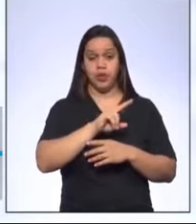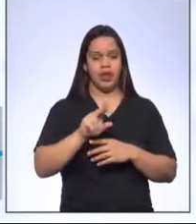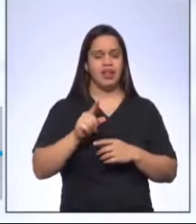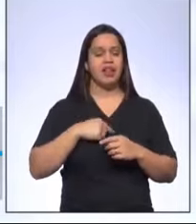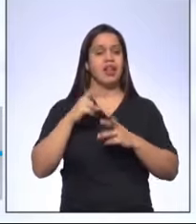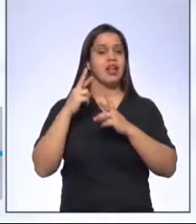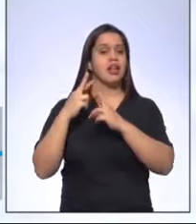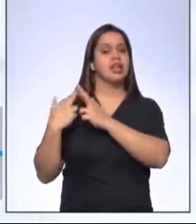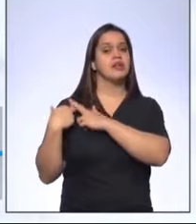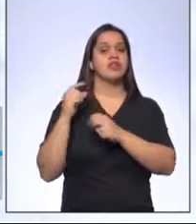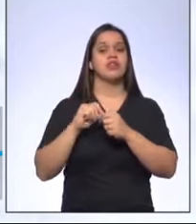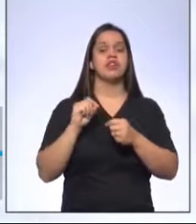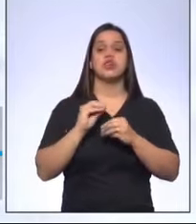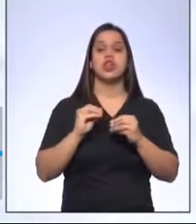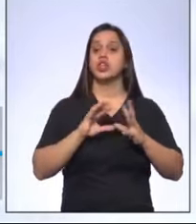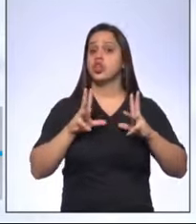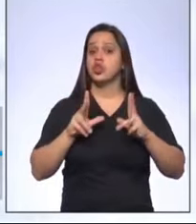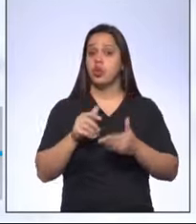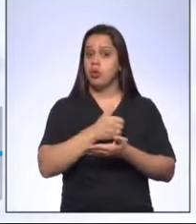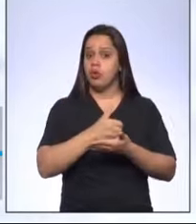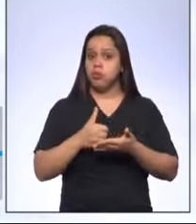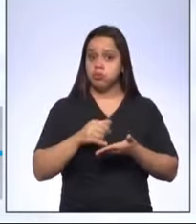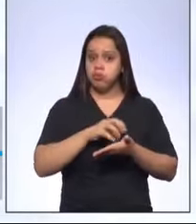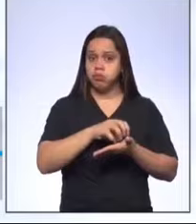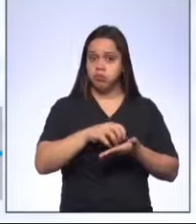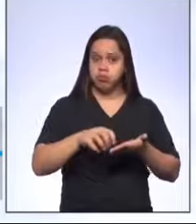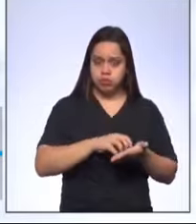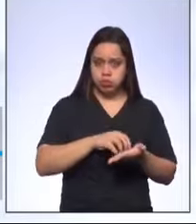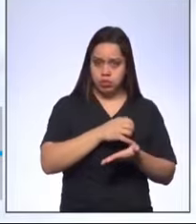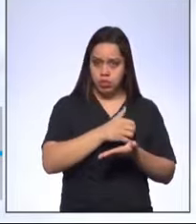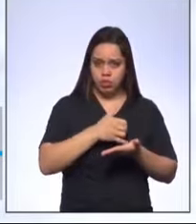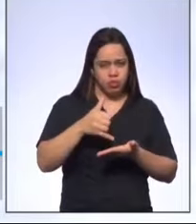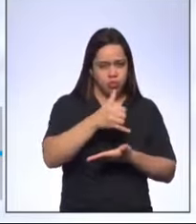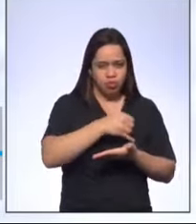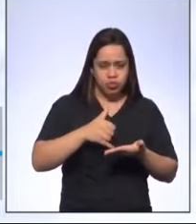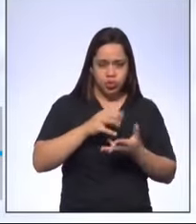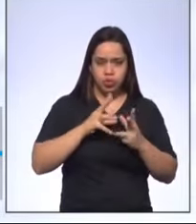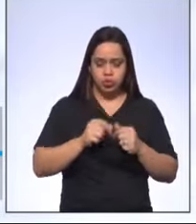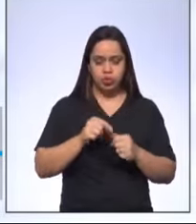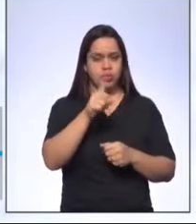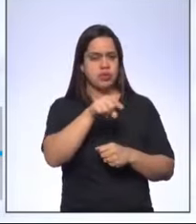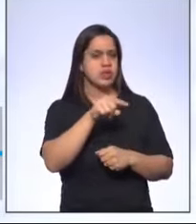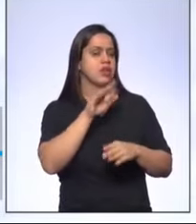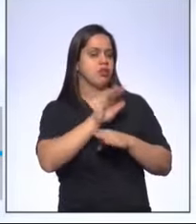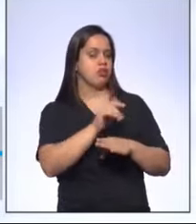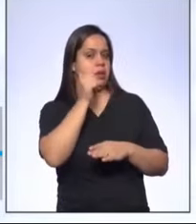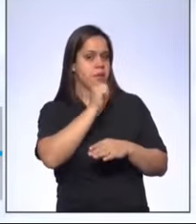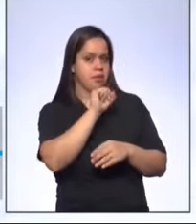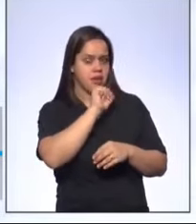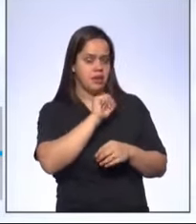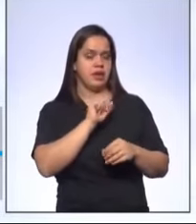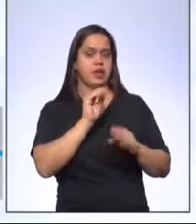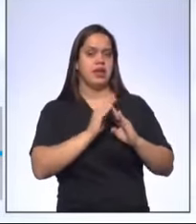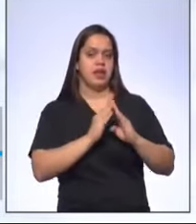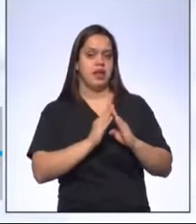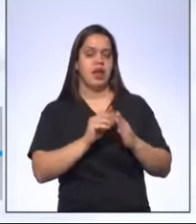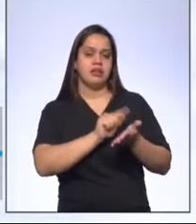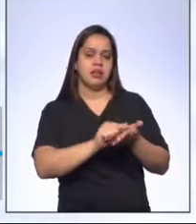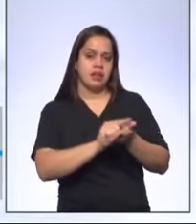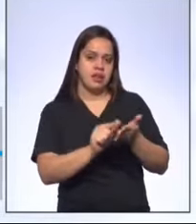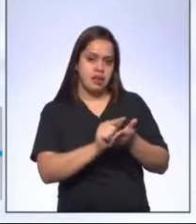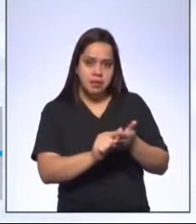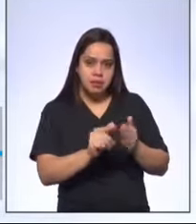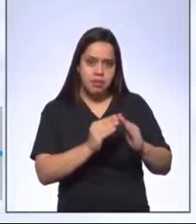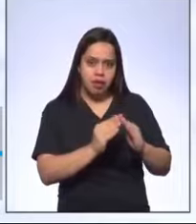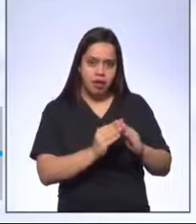gordura, né? O pessoal que ajuda a mamãe em casa, lavar louça, né? O que que tira a gordura da